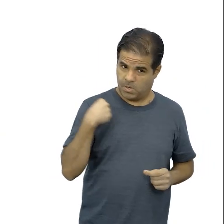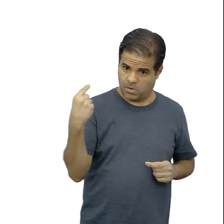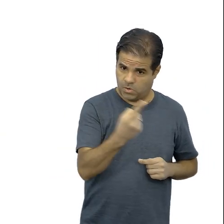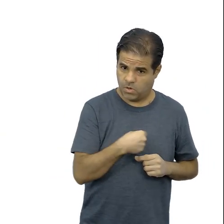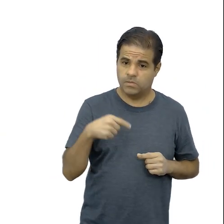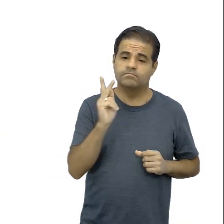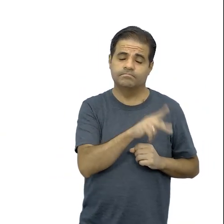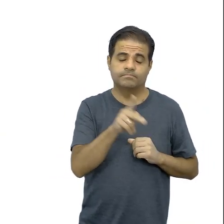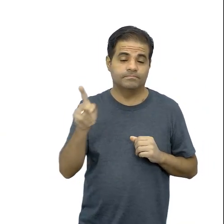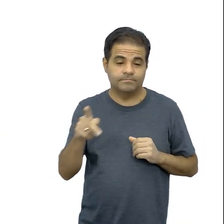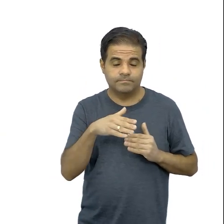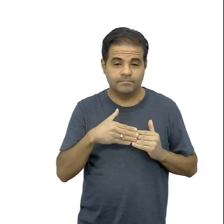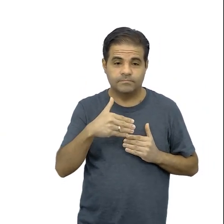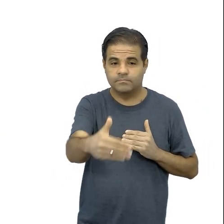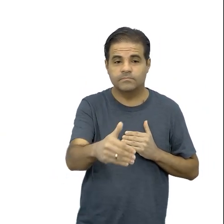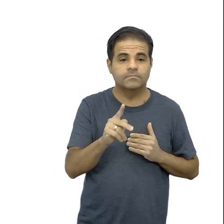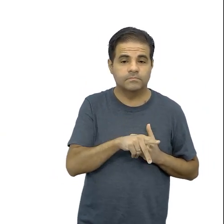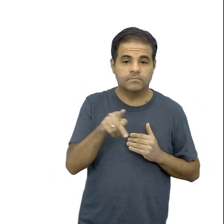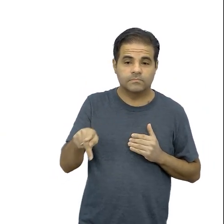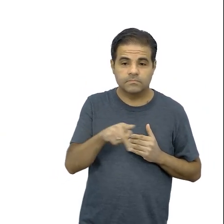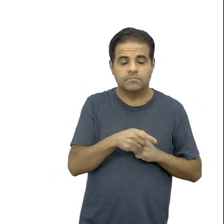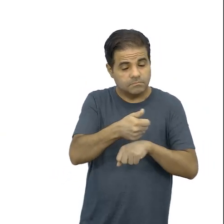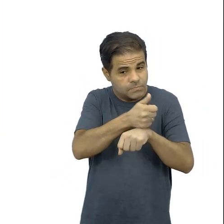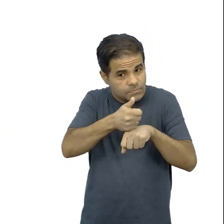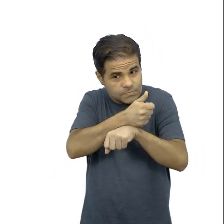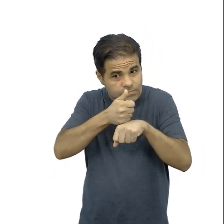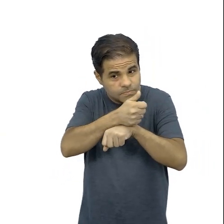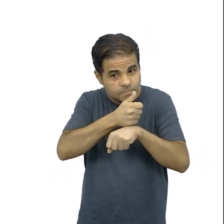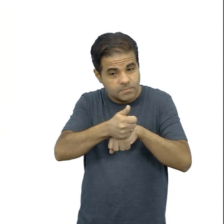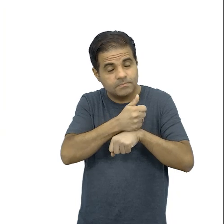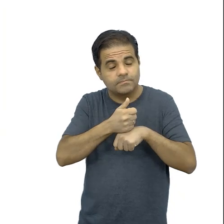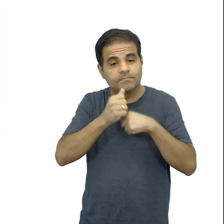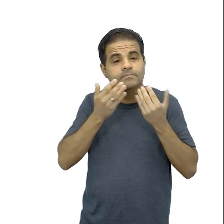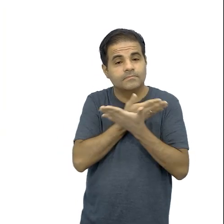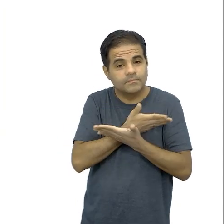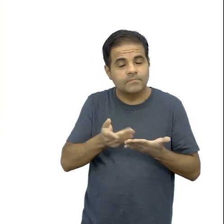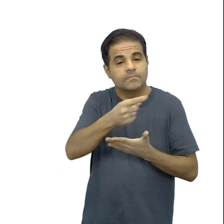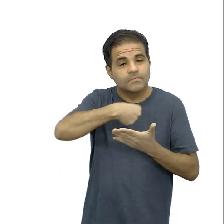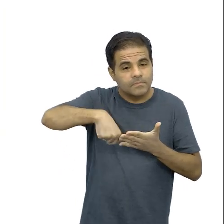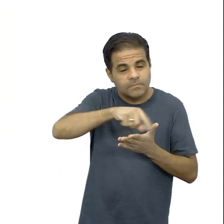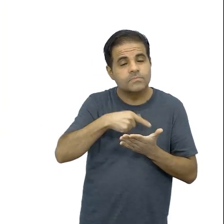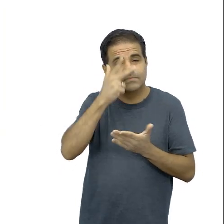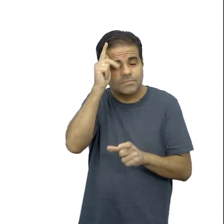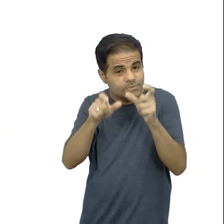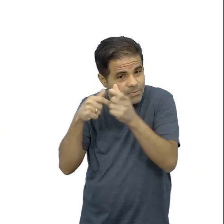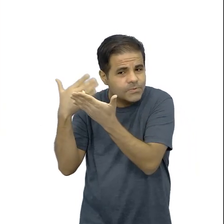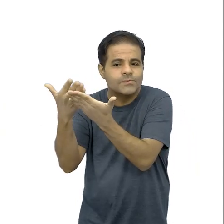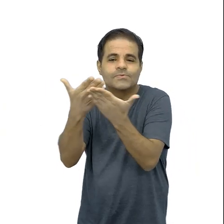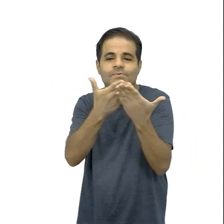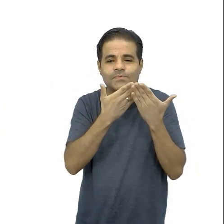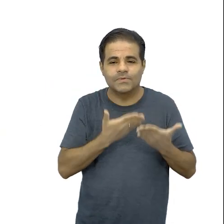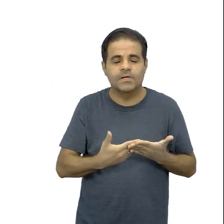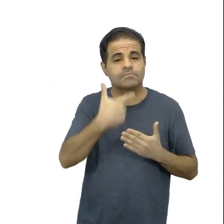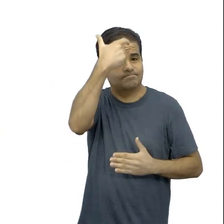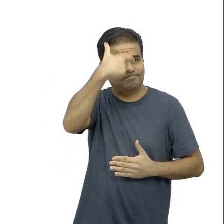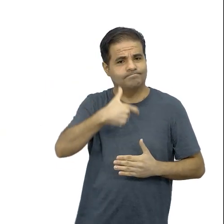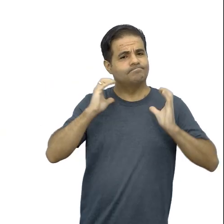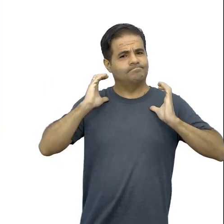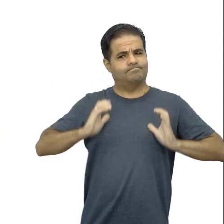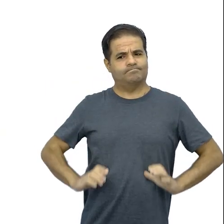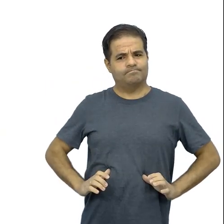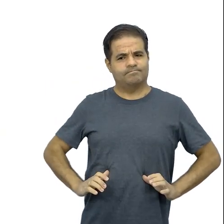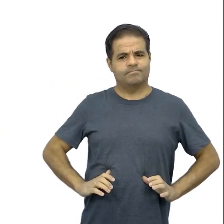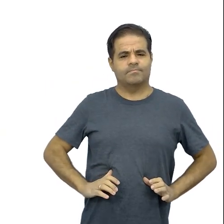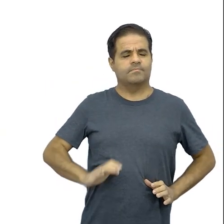enquanto professores, docentes, profissionais, mas também para os nossos estudantes. Porque a postura